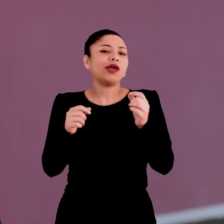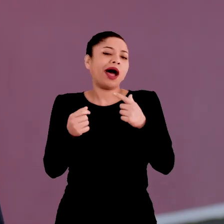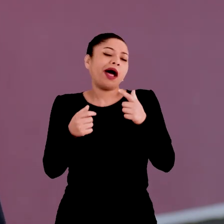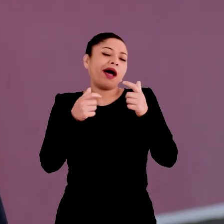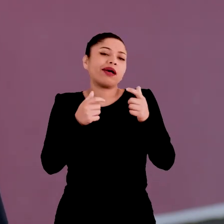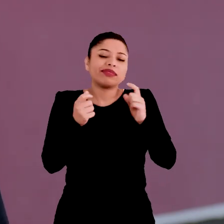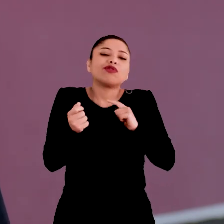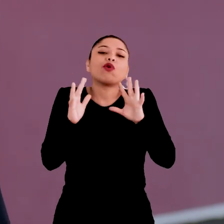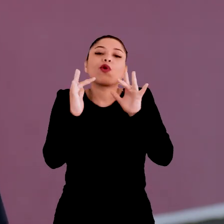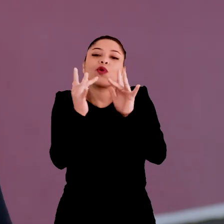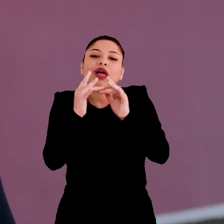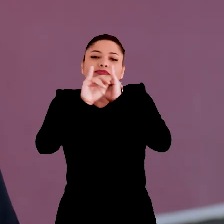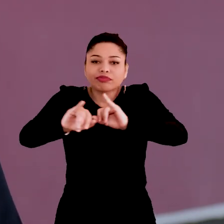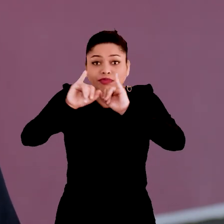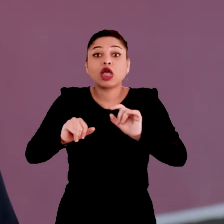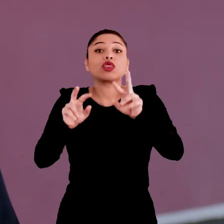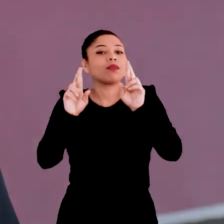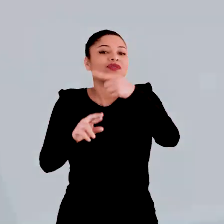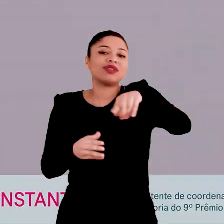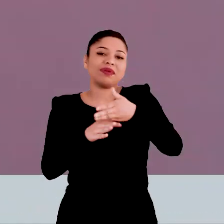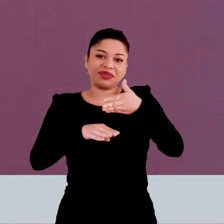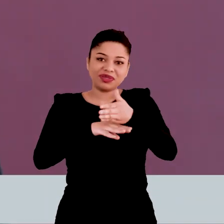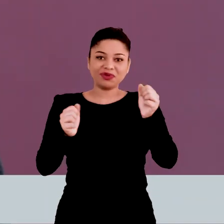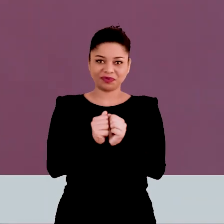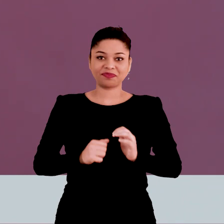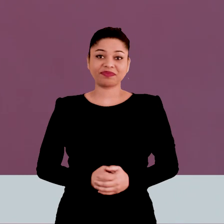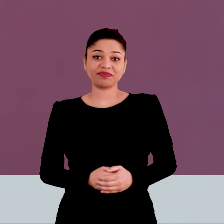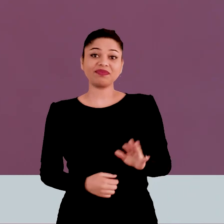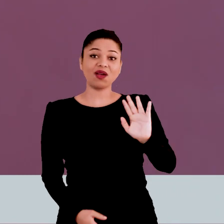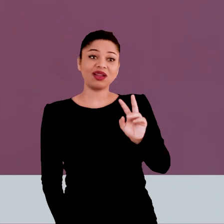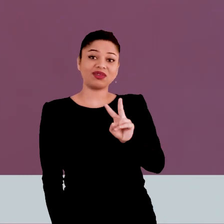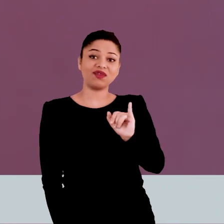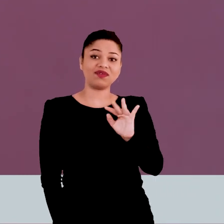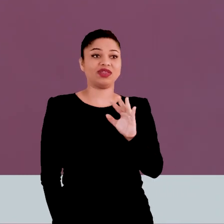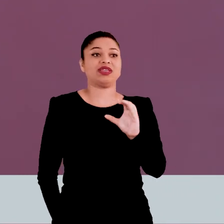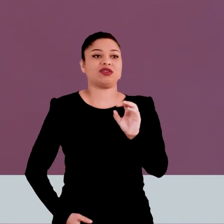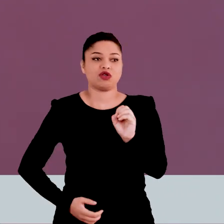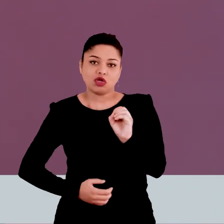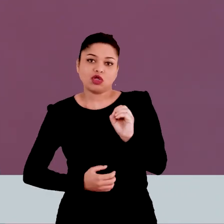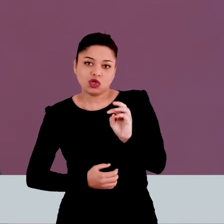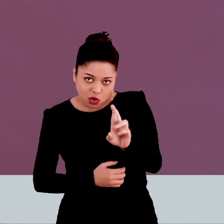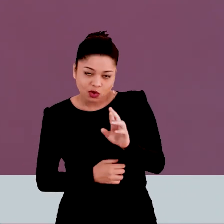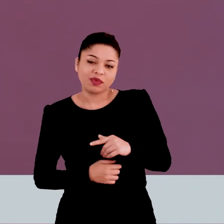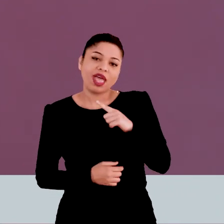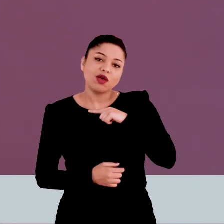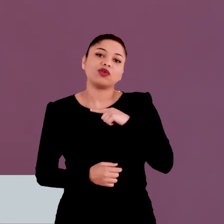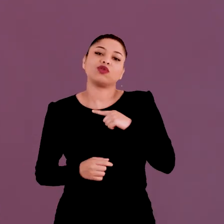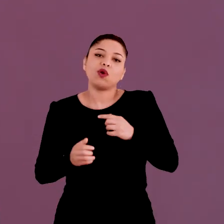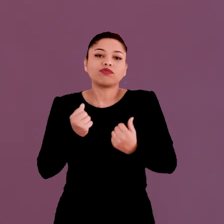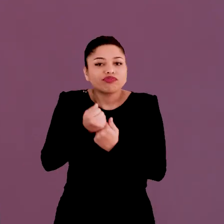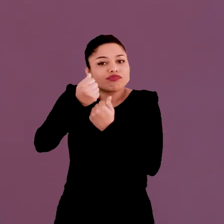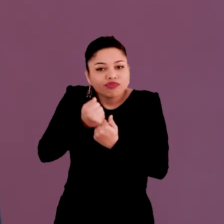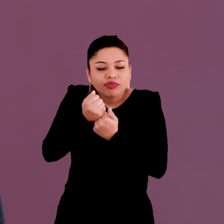comunicação e que possam participar conosco dessa conversa. Olá, eu sou Vitor Constantino, assistente de coordenação dos prêmios aqui no